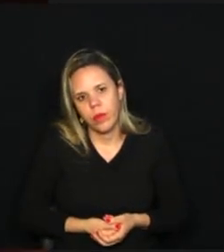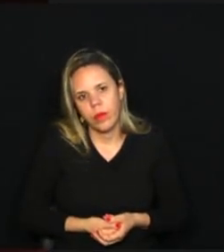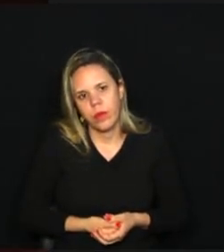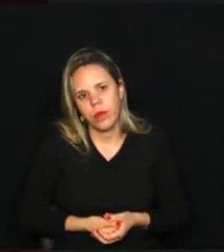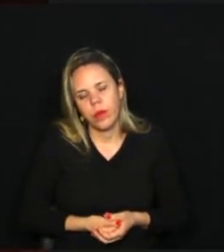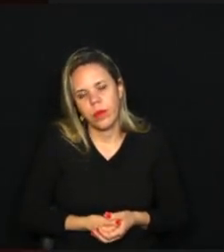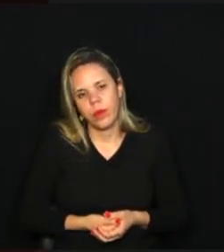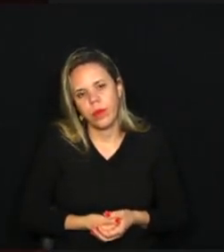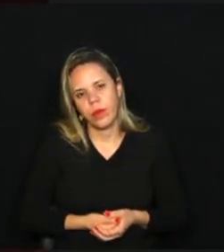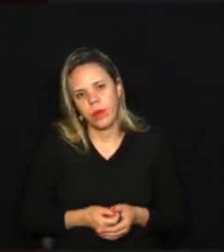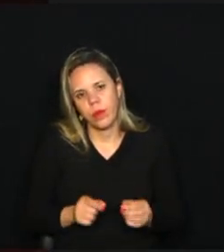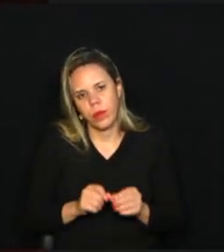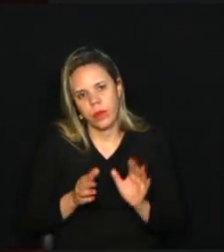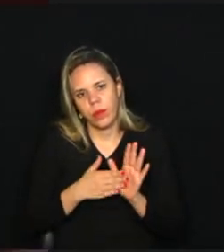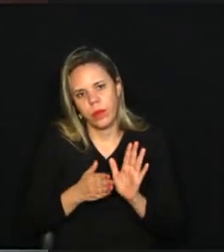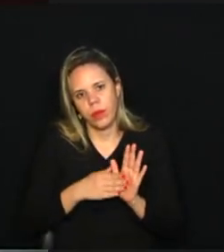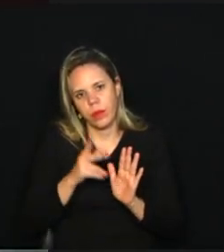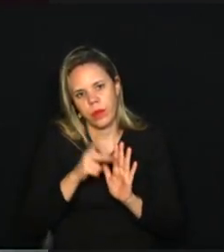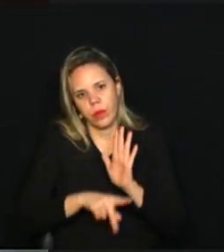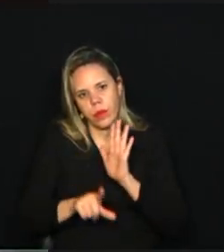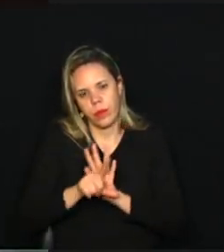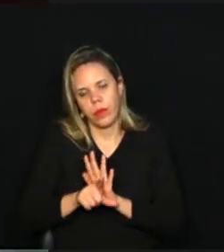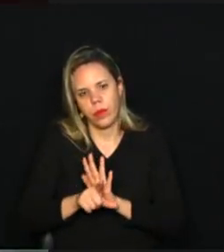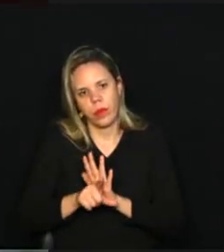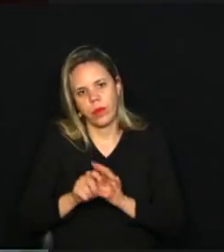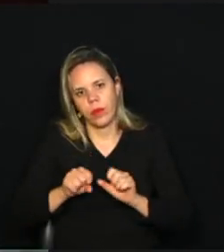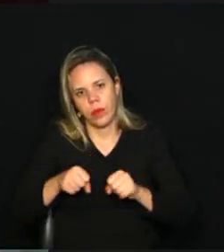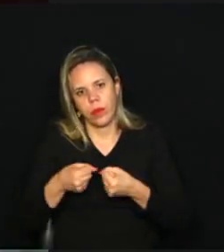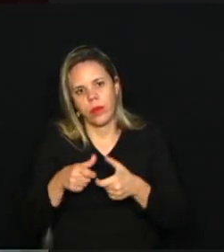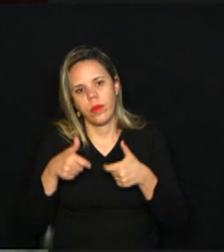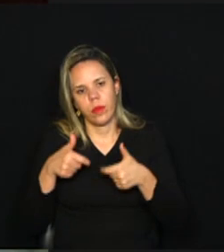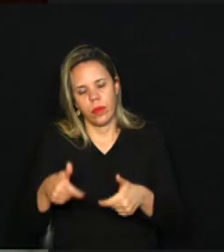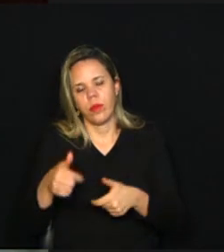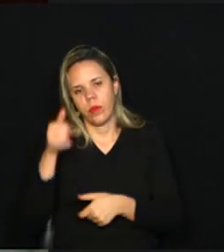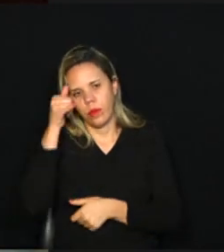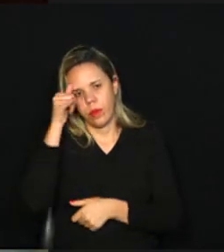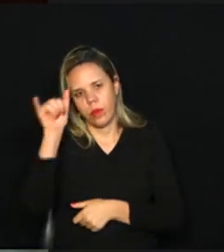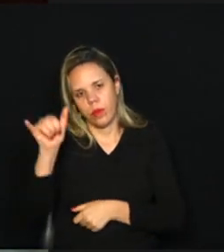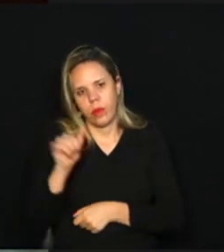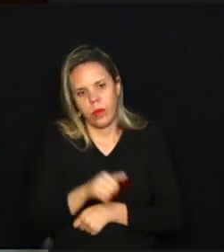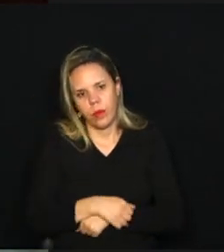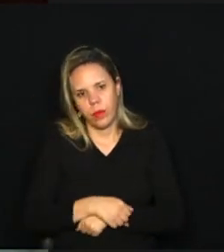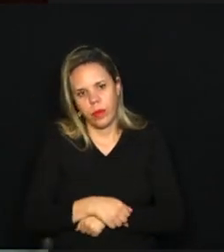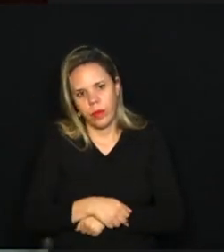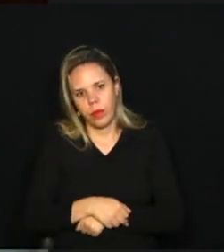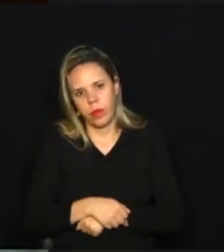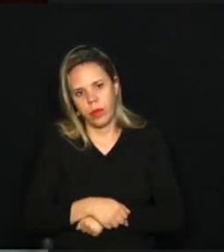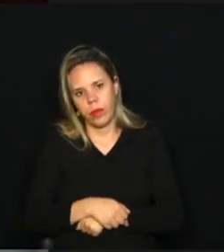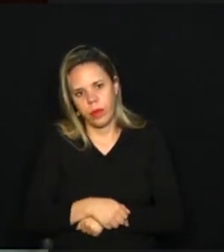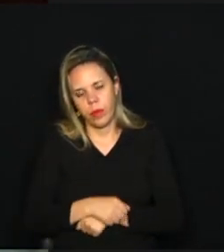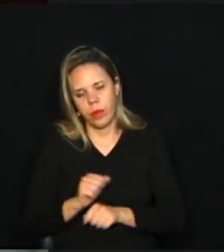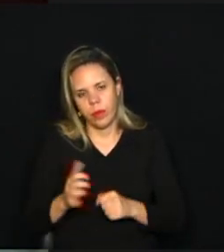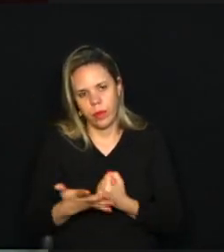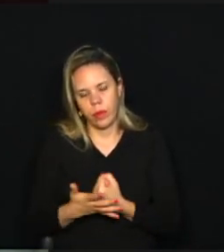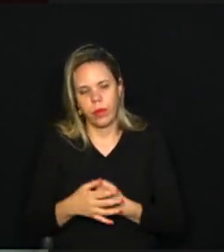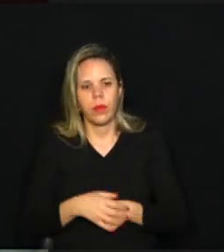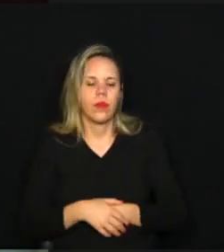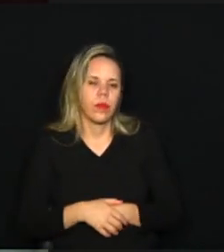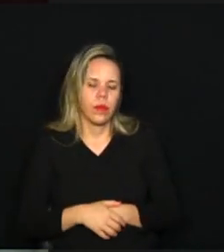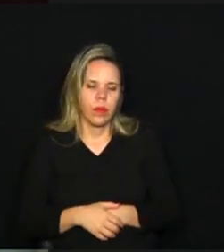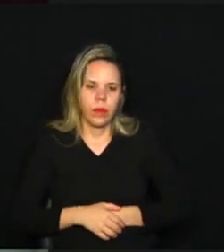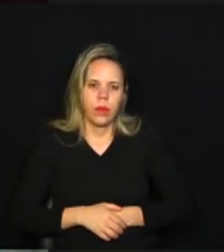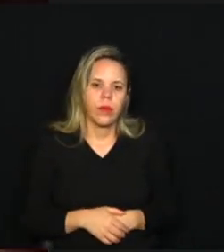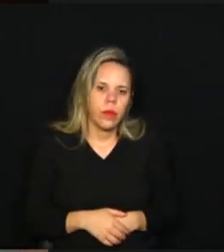para poder fazer a proposta do projeto de lei, e a Força-Tarefa de Combate à pandemia, né? Ao